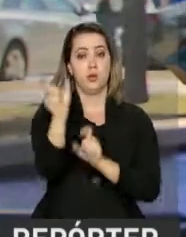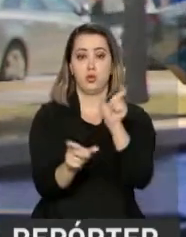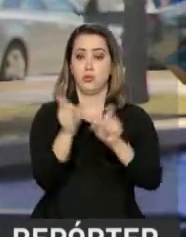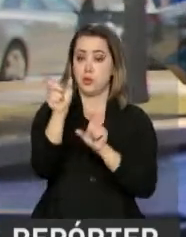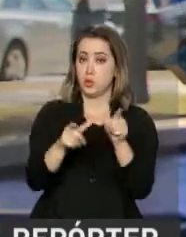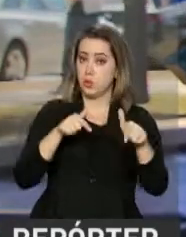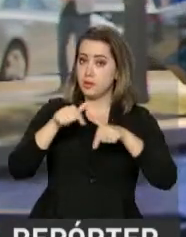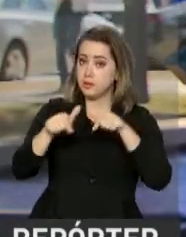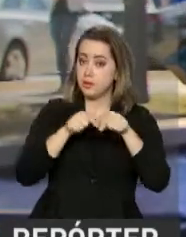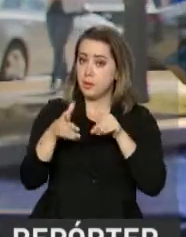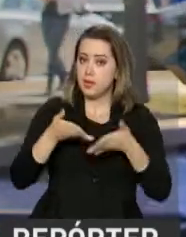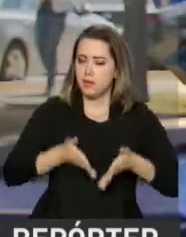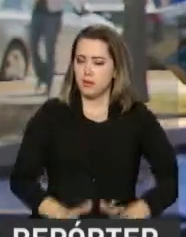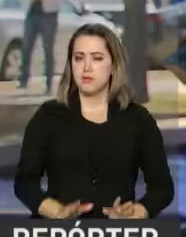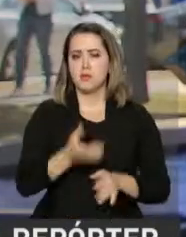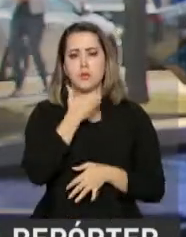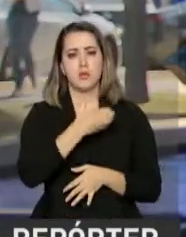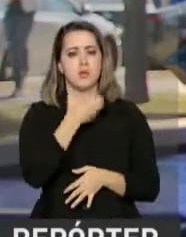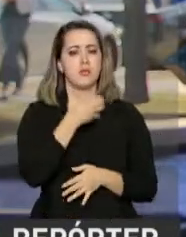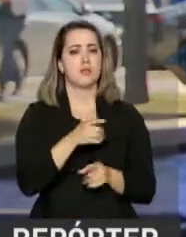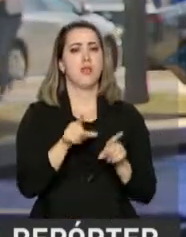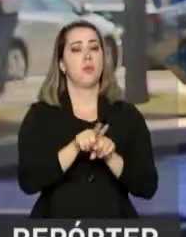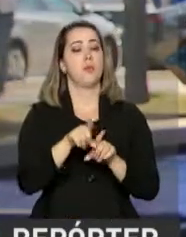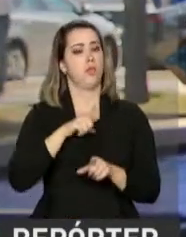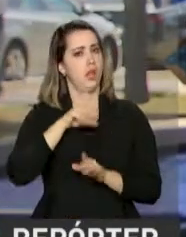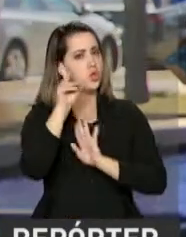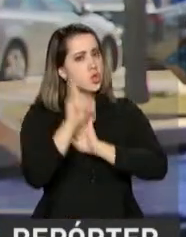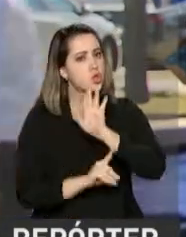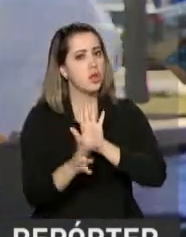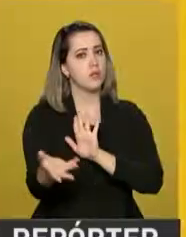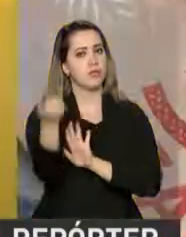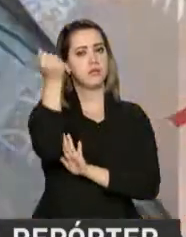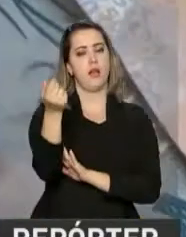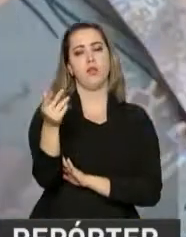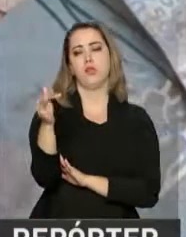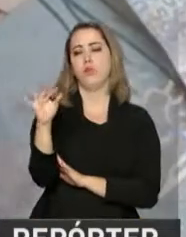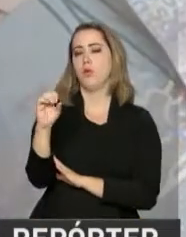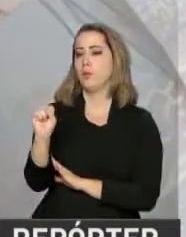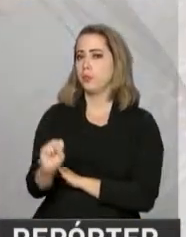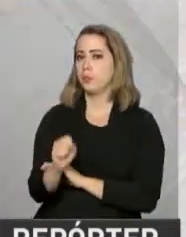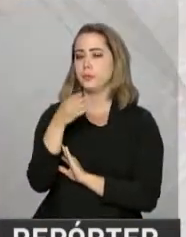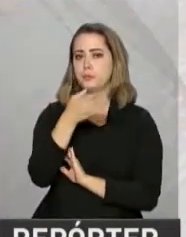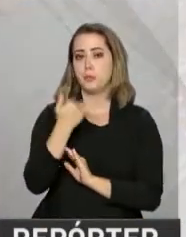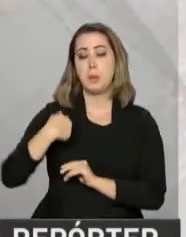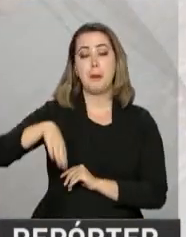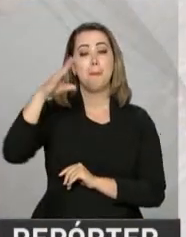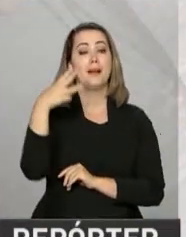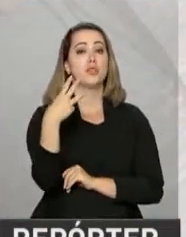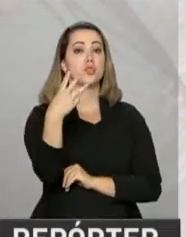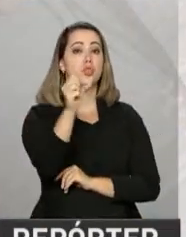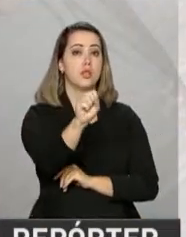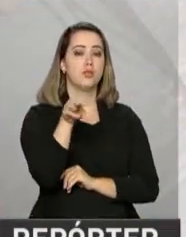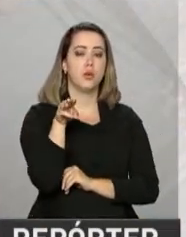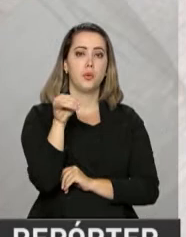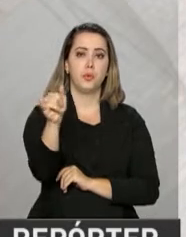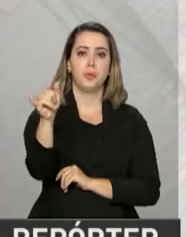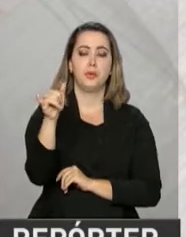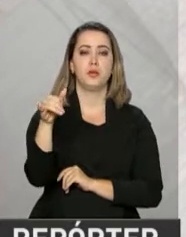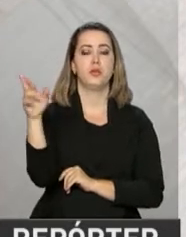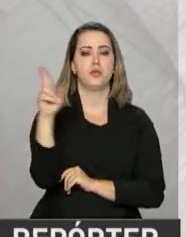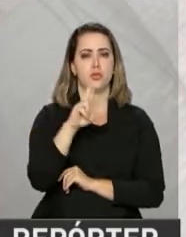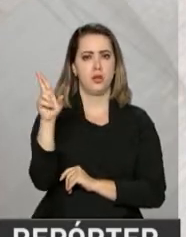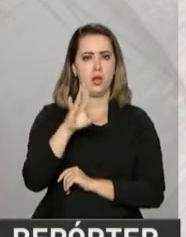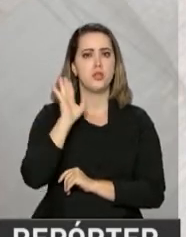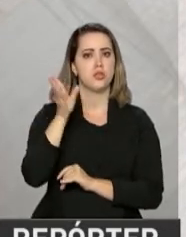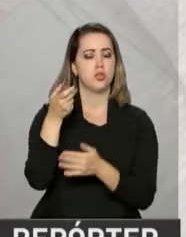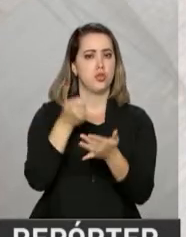trabalhadores nascidos em dezembro tem direito ao saque até agora mais de 38 bilhões de reais já foram